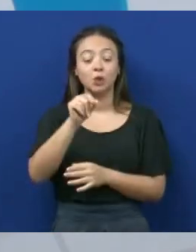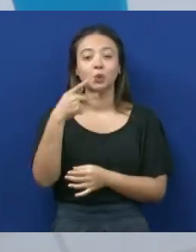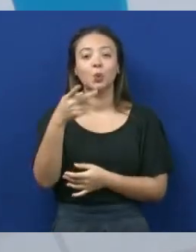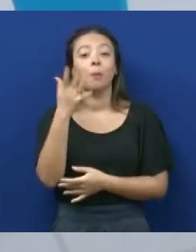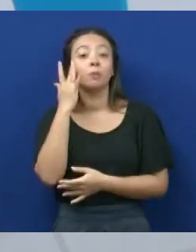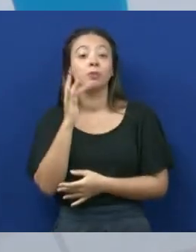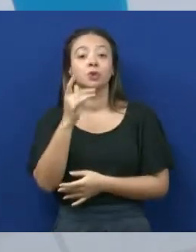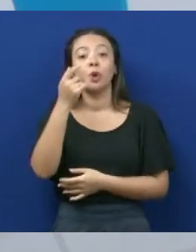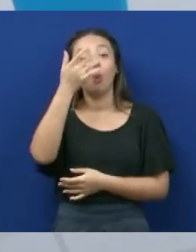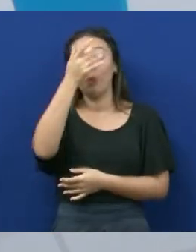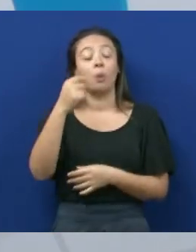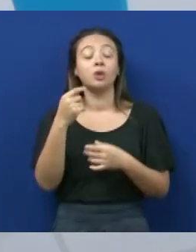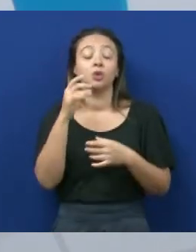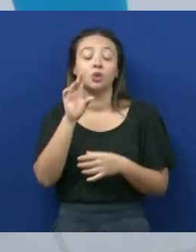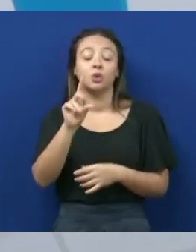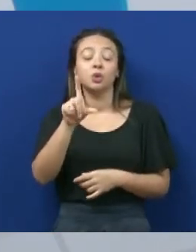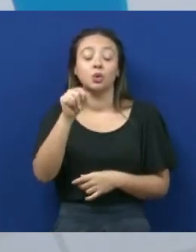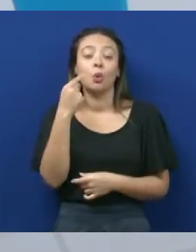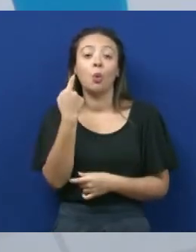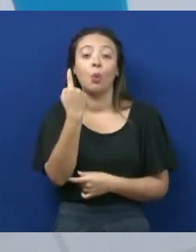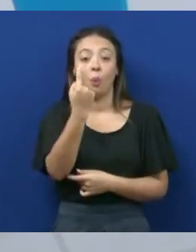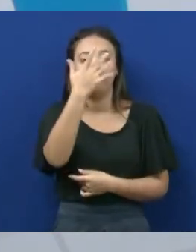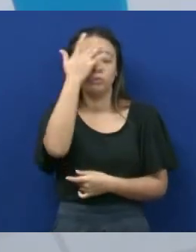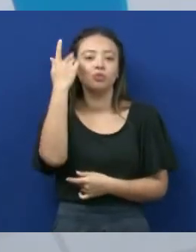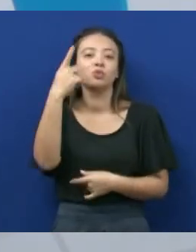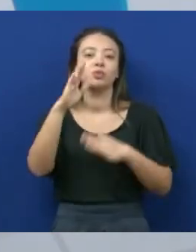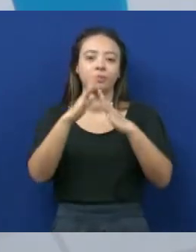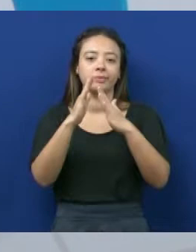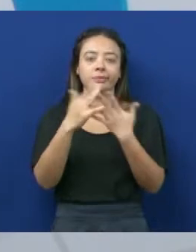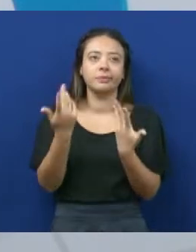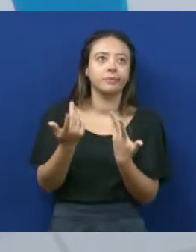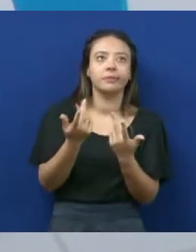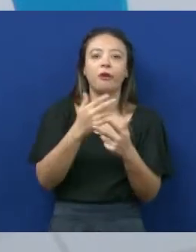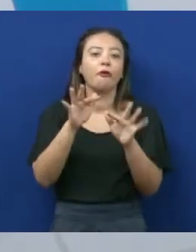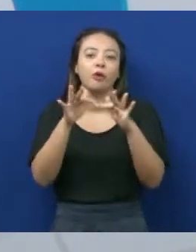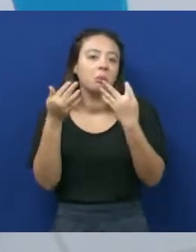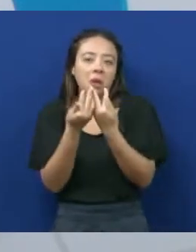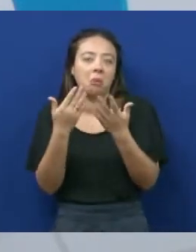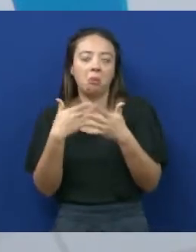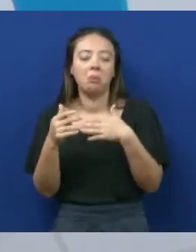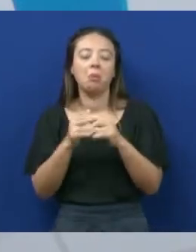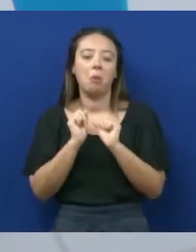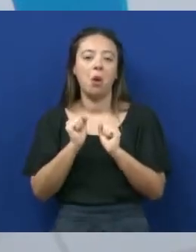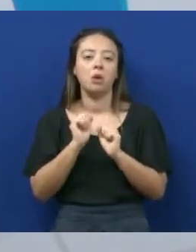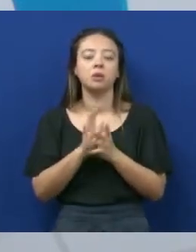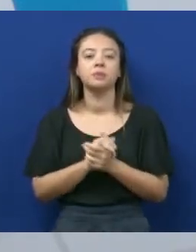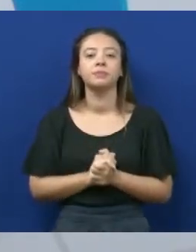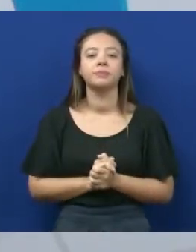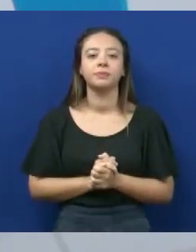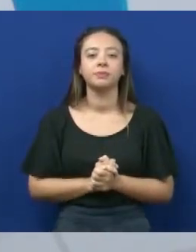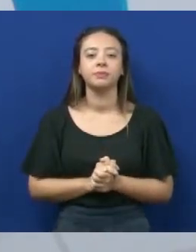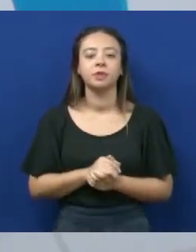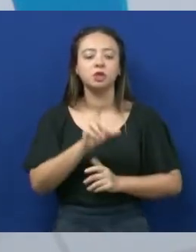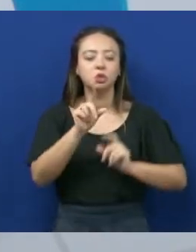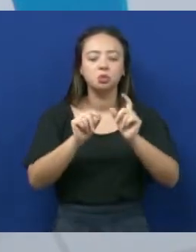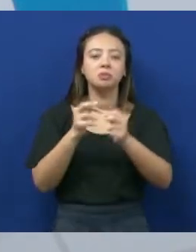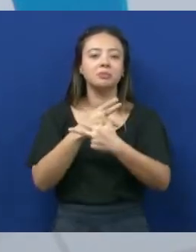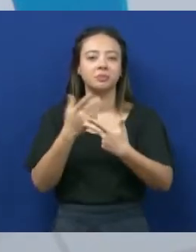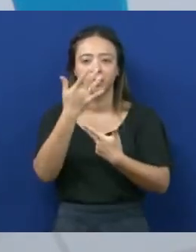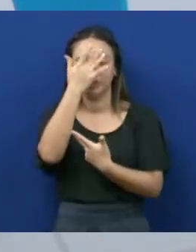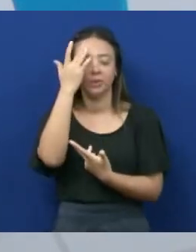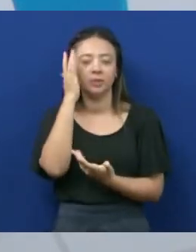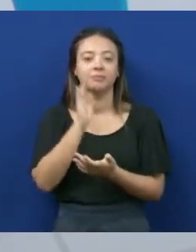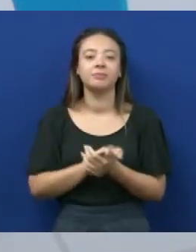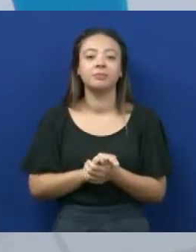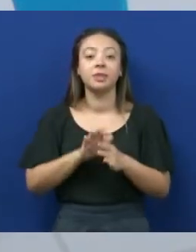sua casa, sua mãe, seu irmão, sua tia, alguém que está todo mundo junto, aí não é difícil, você está ocioso,